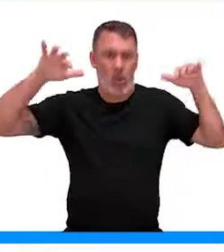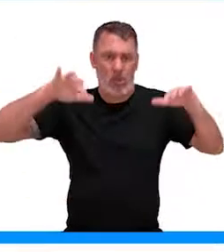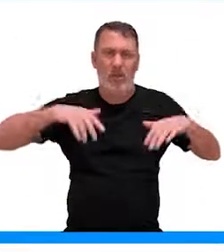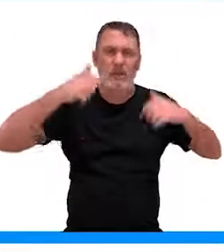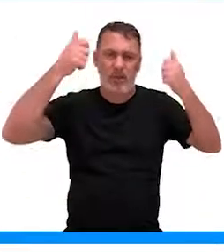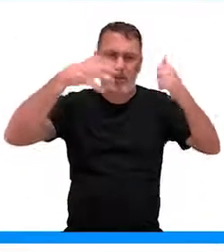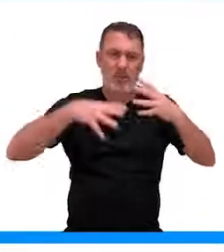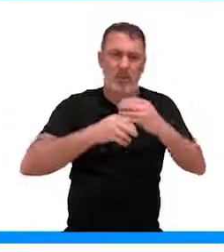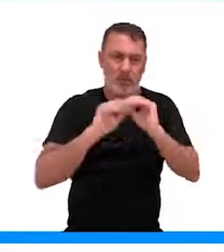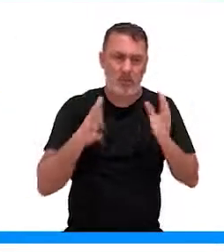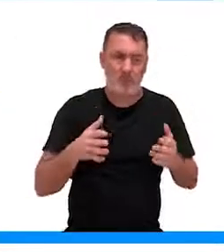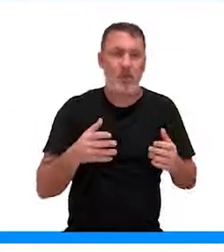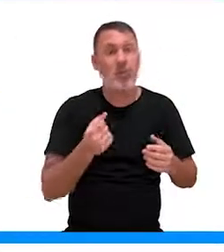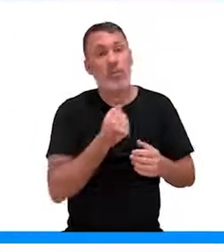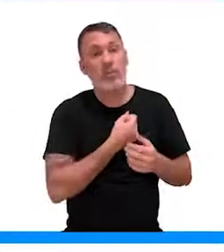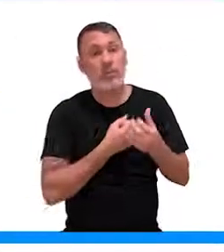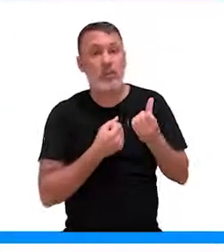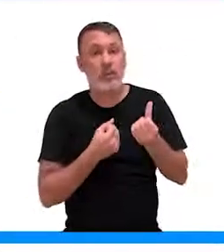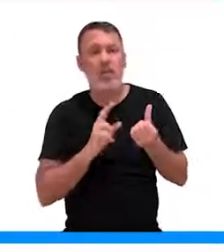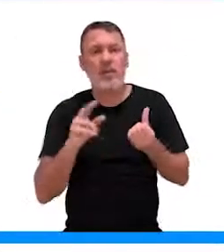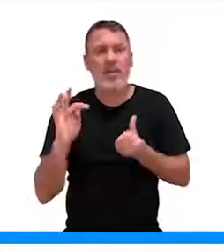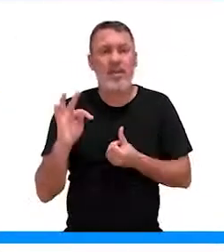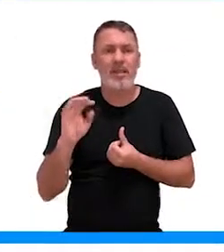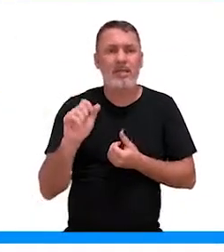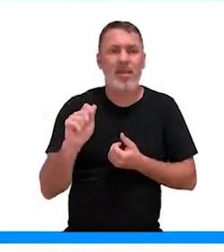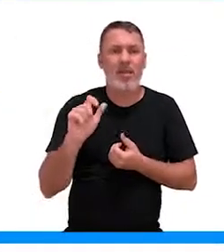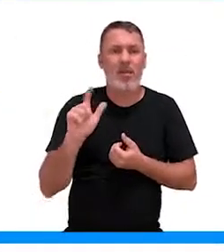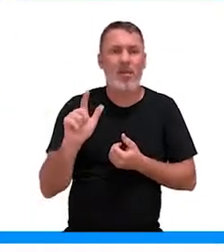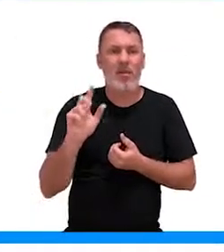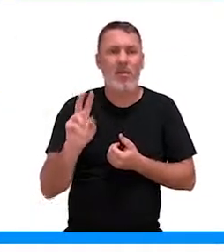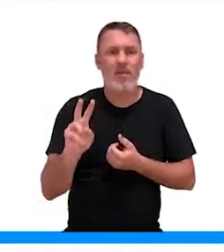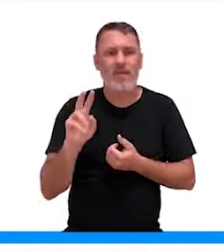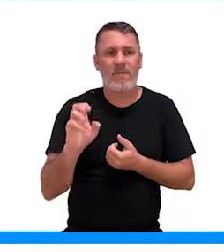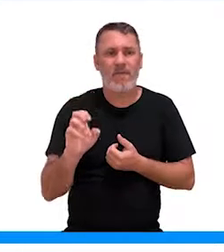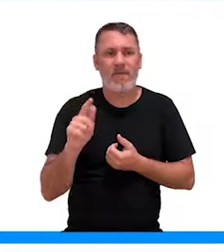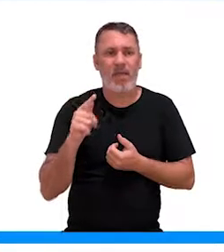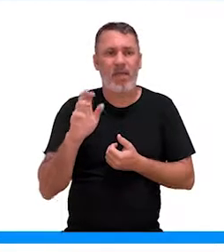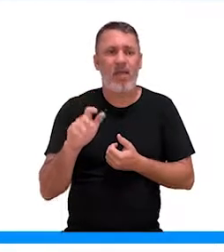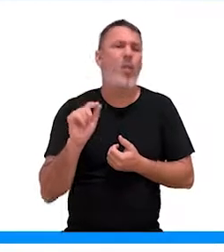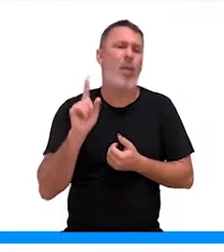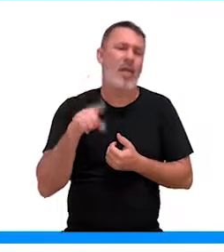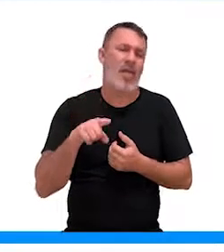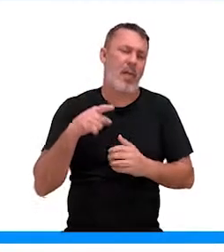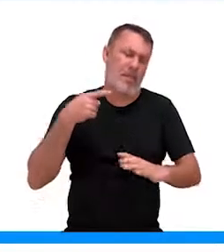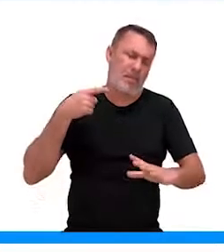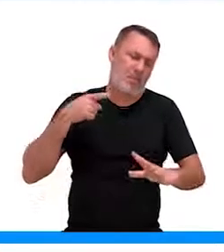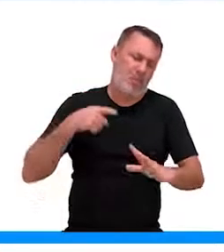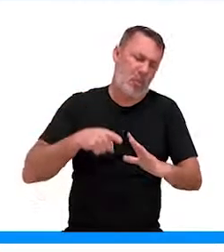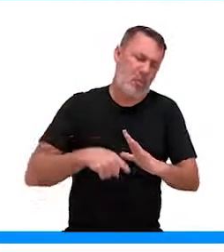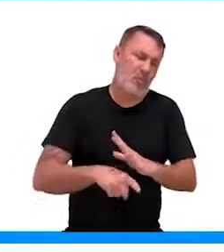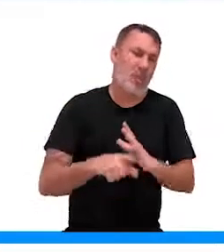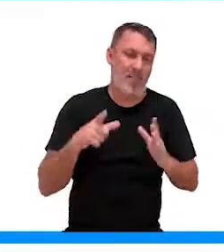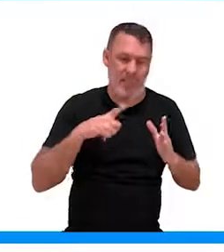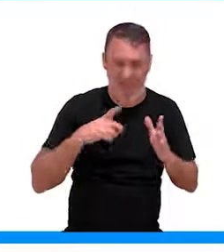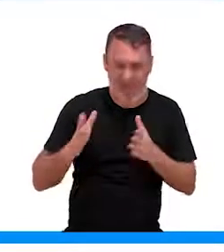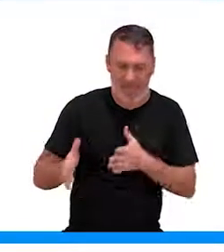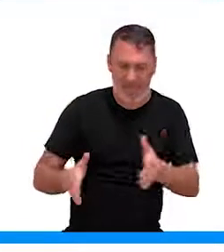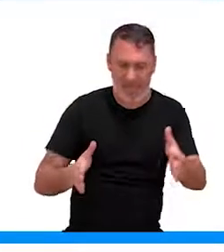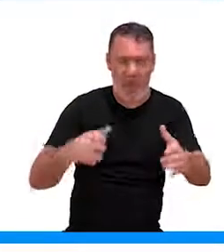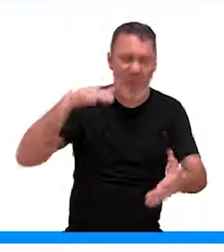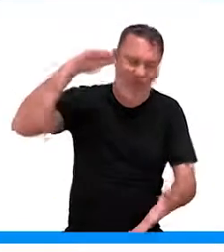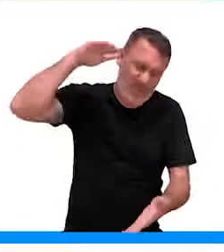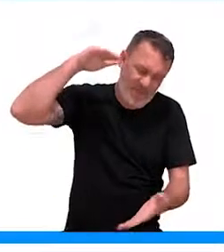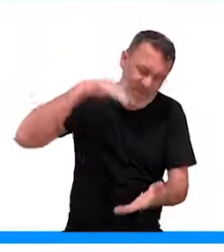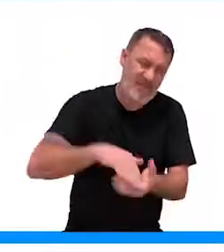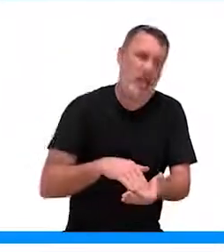Já falaremos isso em bacias hidrográficas. E 6, o talveg. Gente, o que é talveg? É o ponto mais profundo, tá, do rio. É também considerado